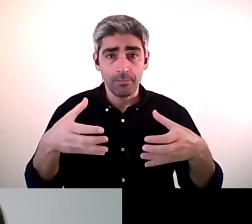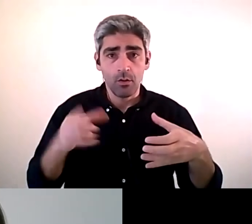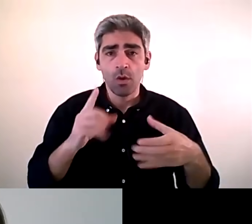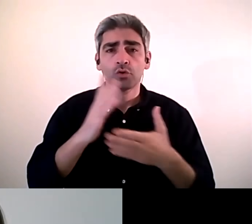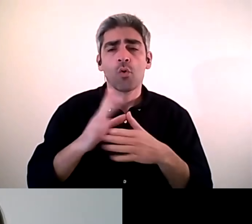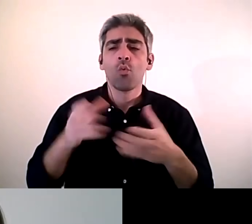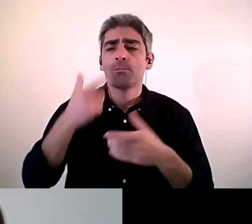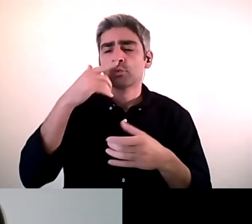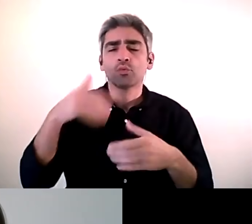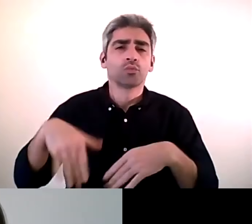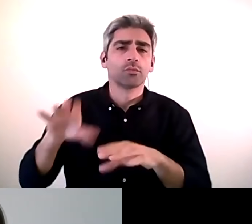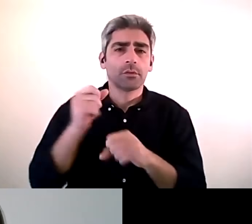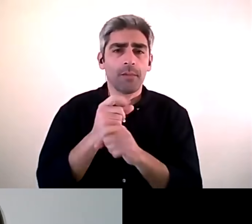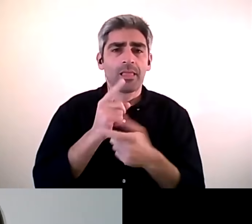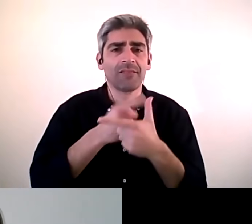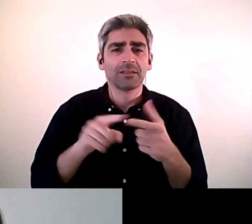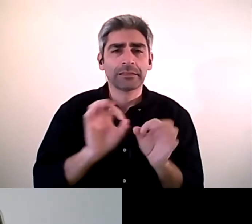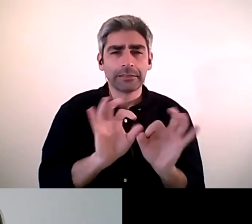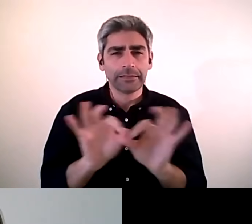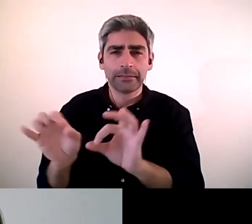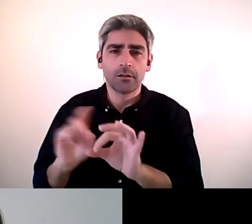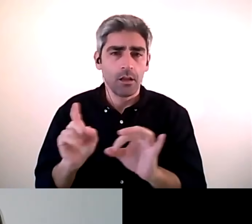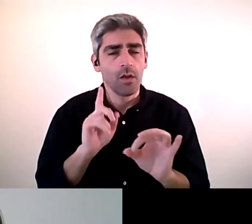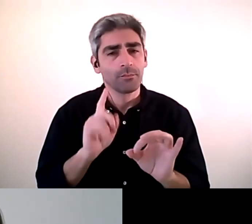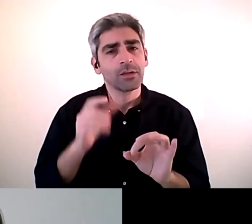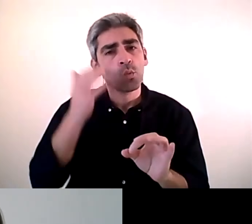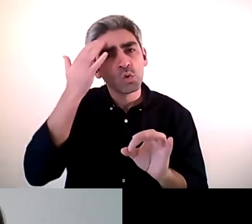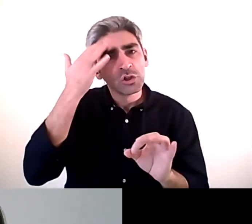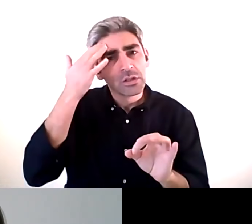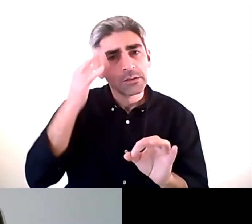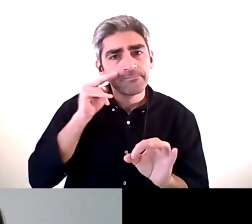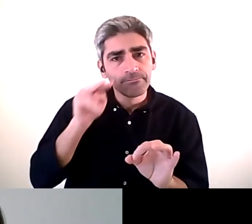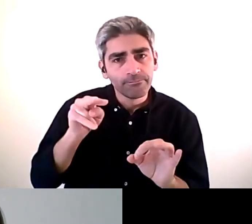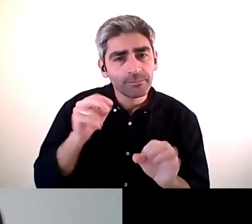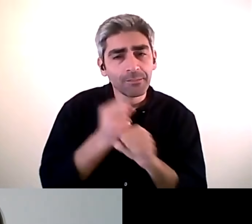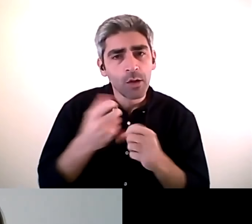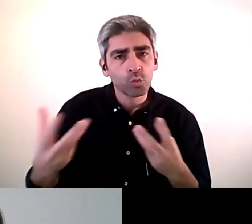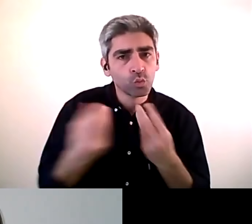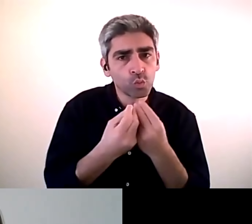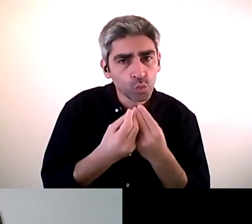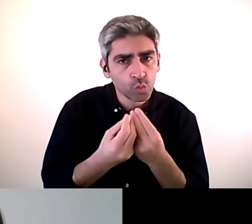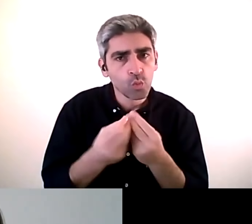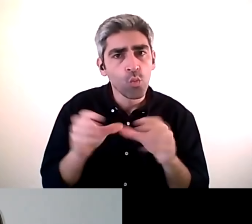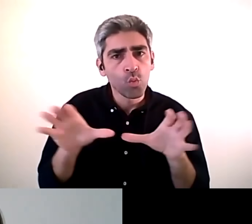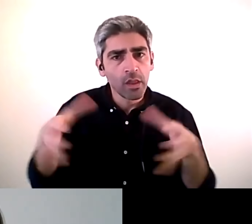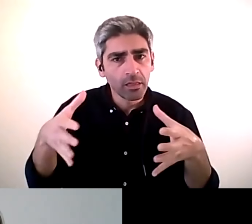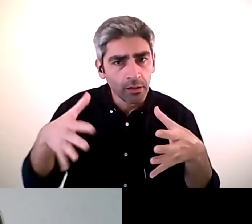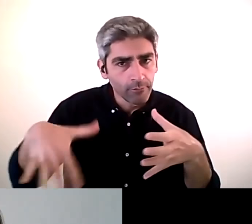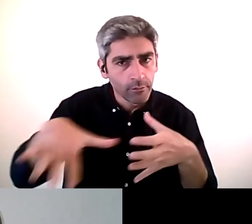simplesmente um grupo de pessoas para quem é distribuído trabalho, mas é esta consciência que trabalham juntos,